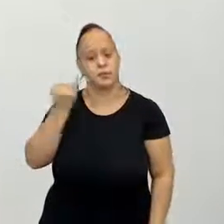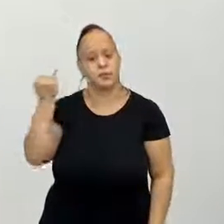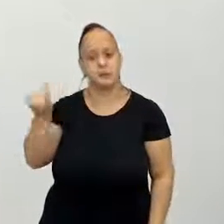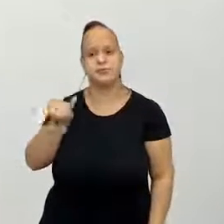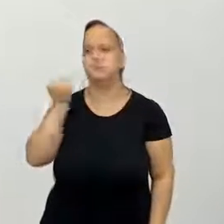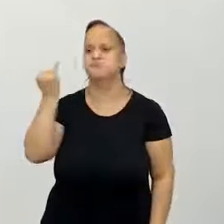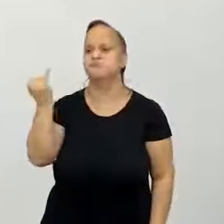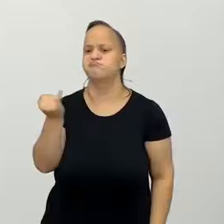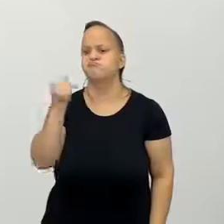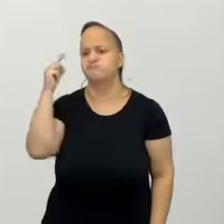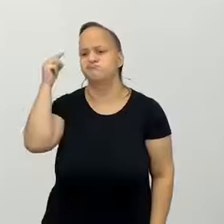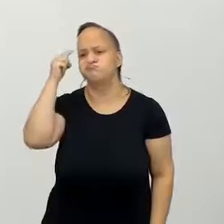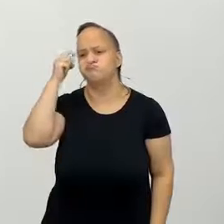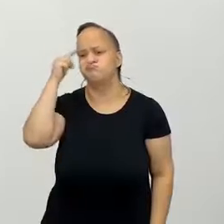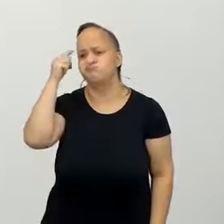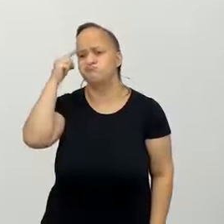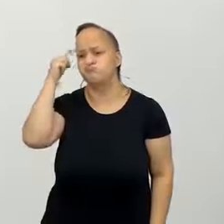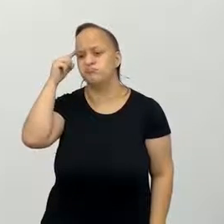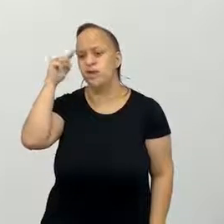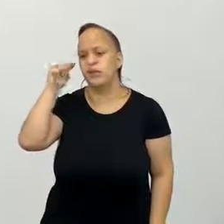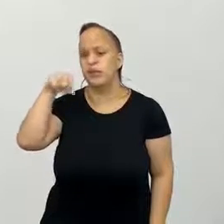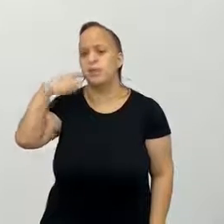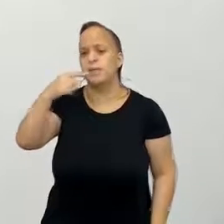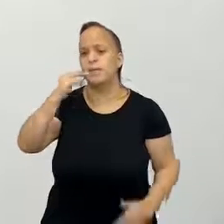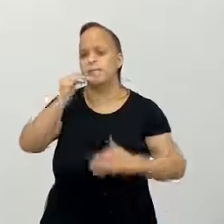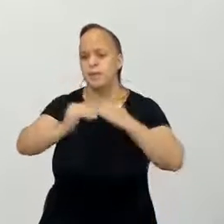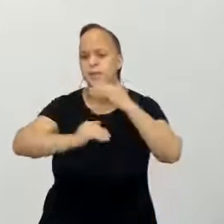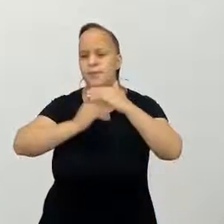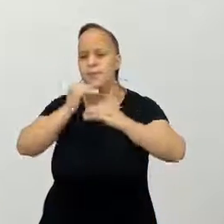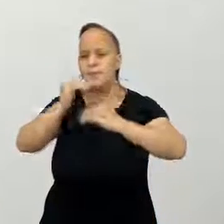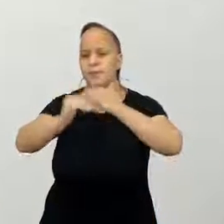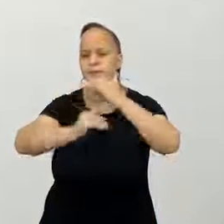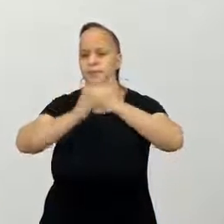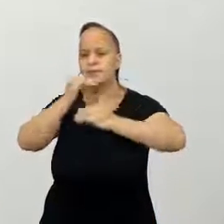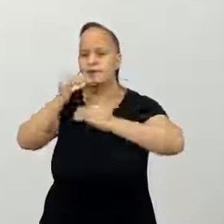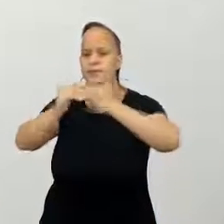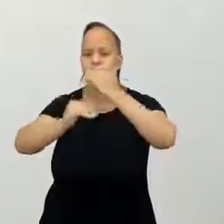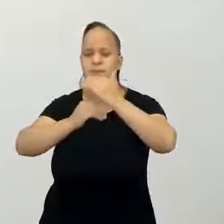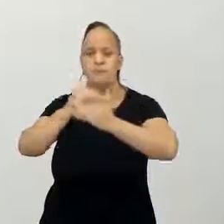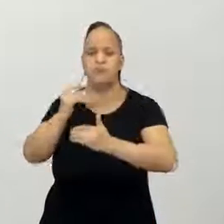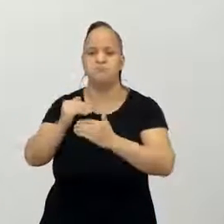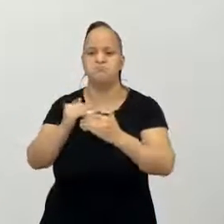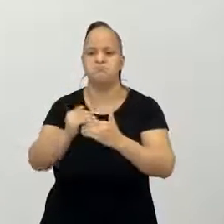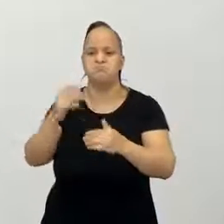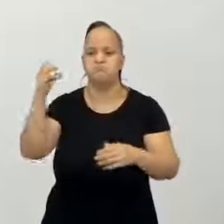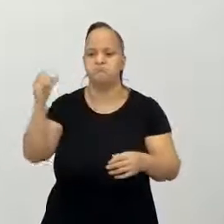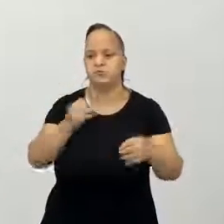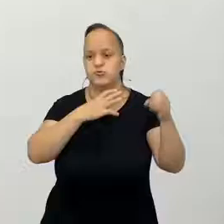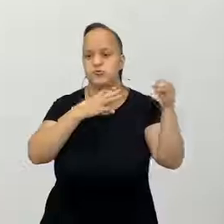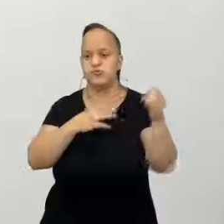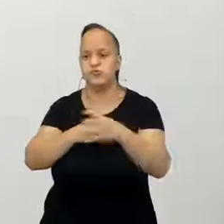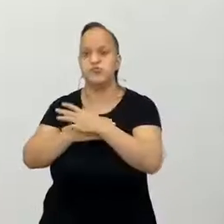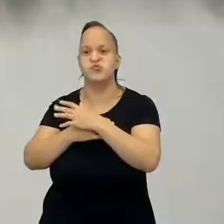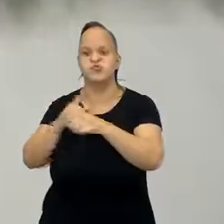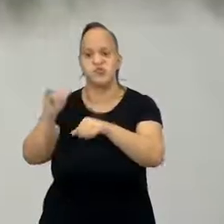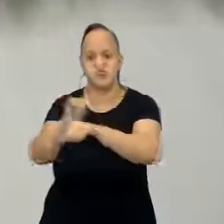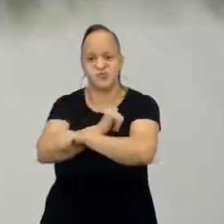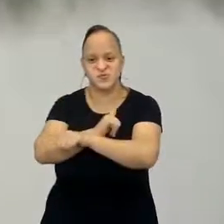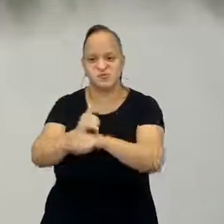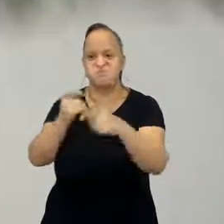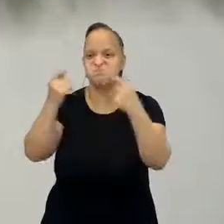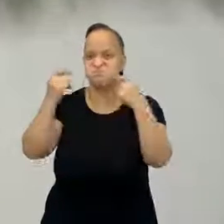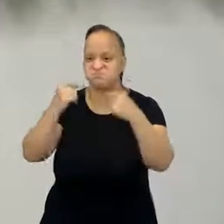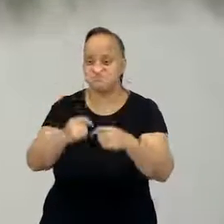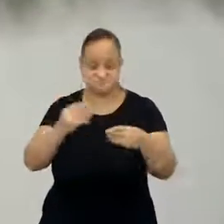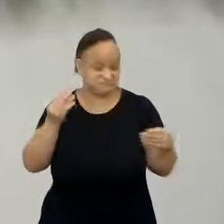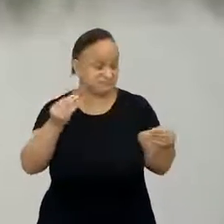conseguir desenvolver, né, de uma forma, conseguir pensar outras possibilidades dentro do material. Só um